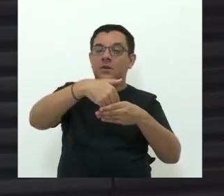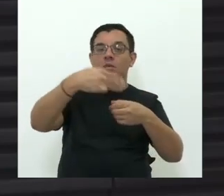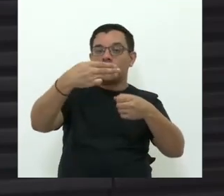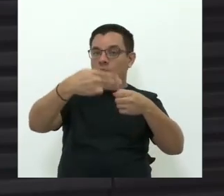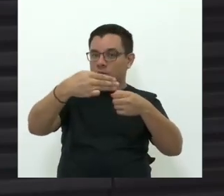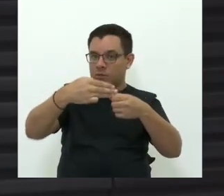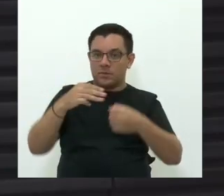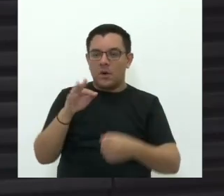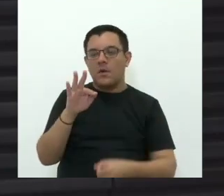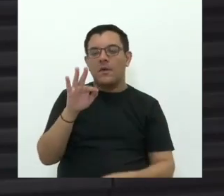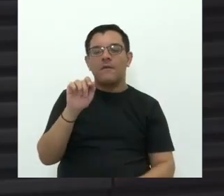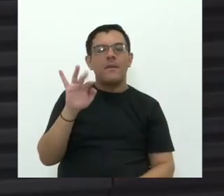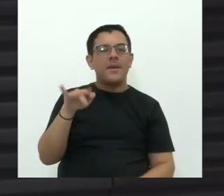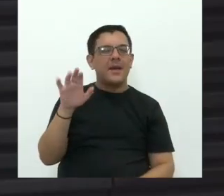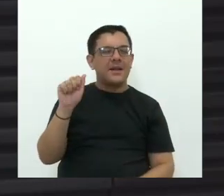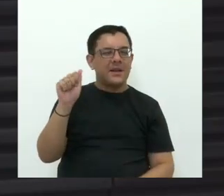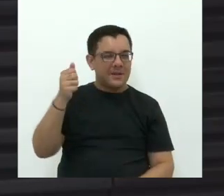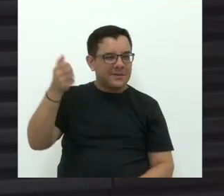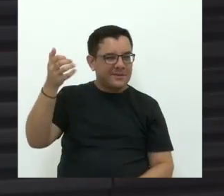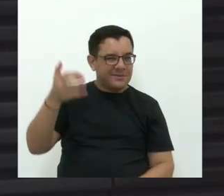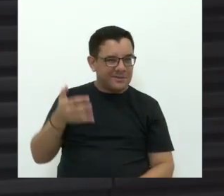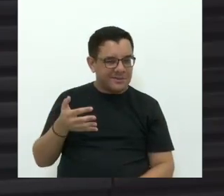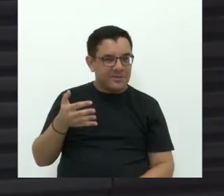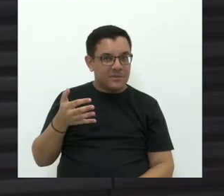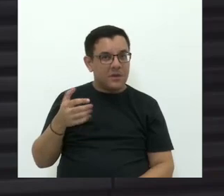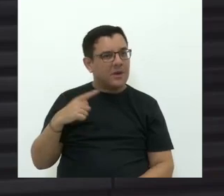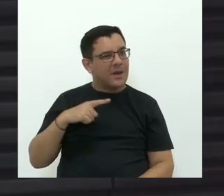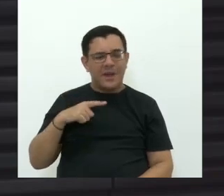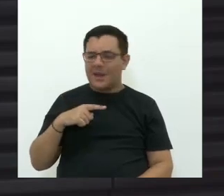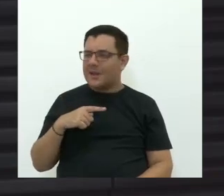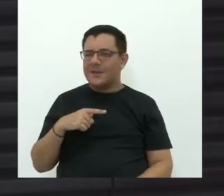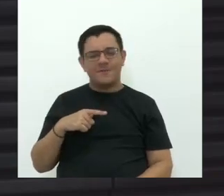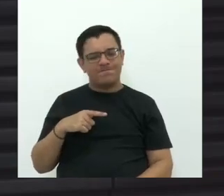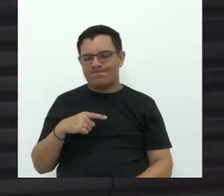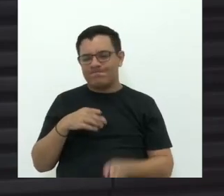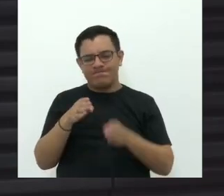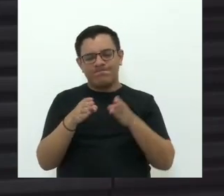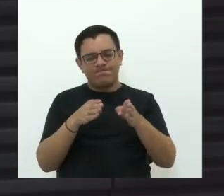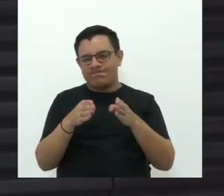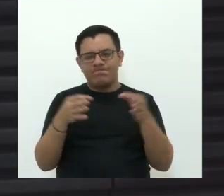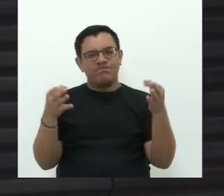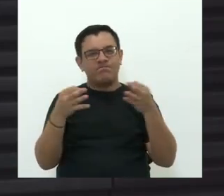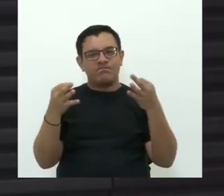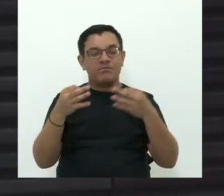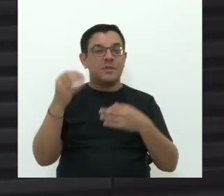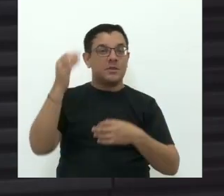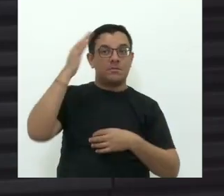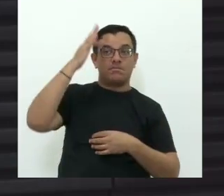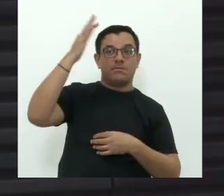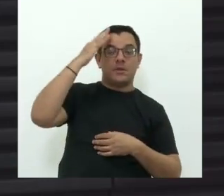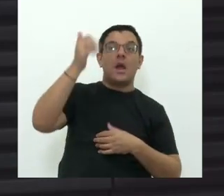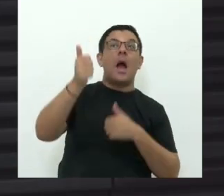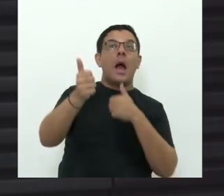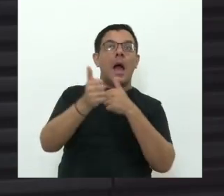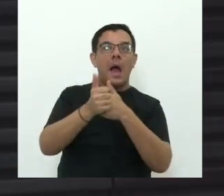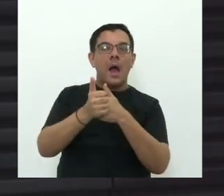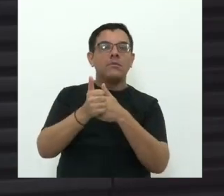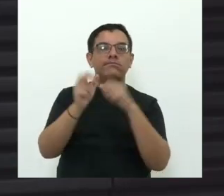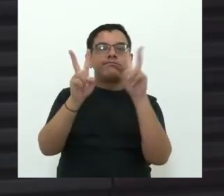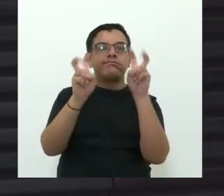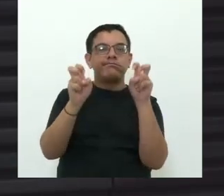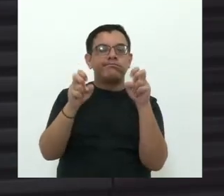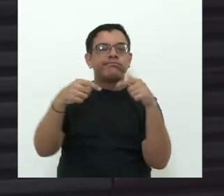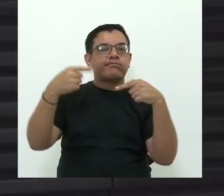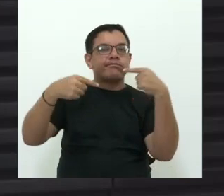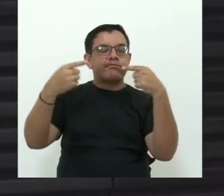disse a Fabiana são a ocasião perfeita pra gente poder se aproximar dos assuntos públicos e esse tipo de